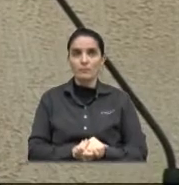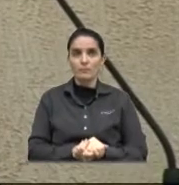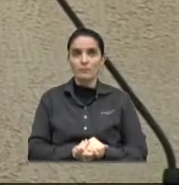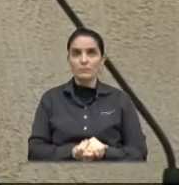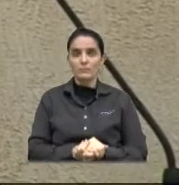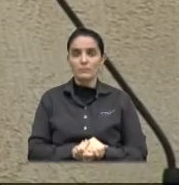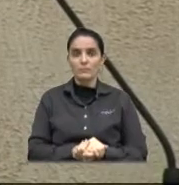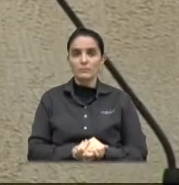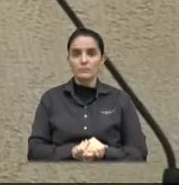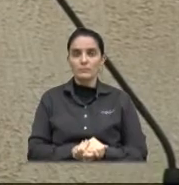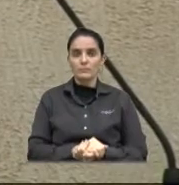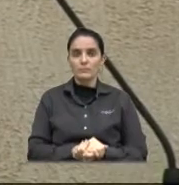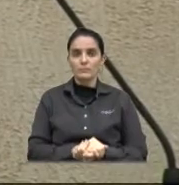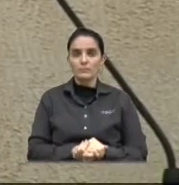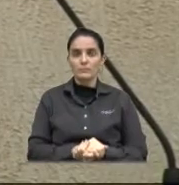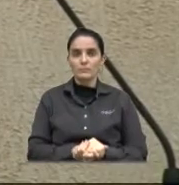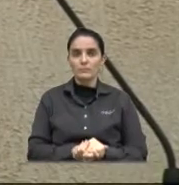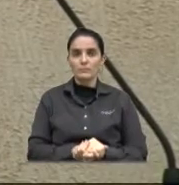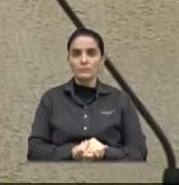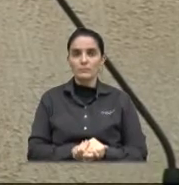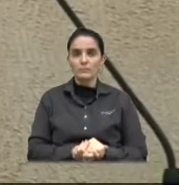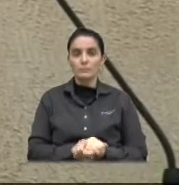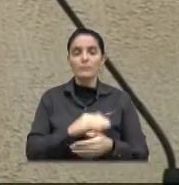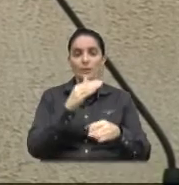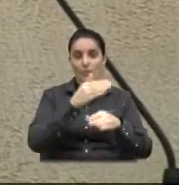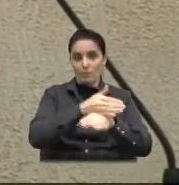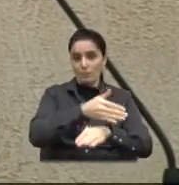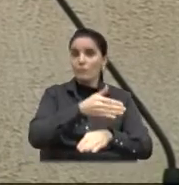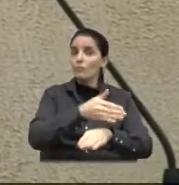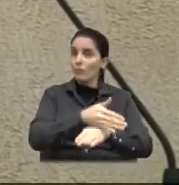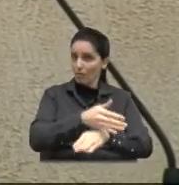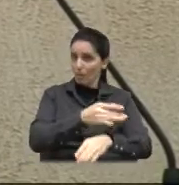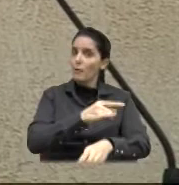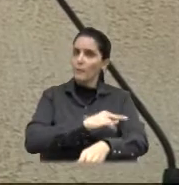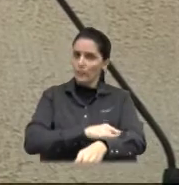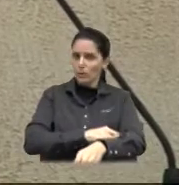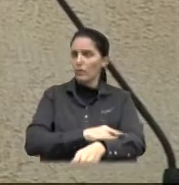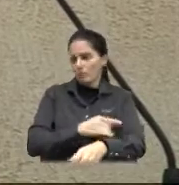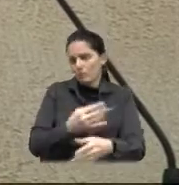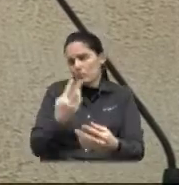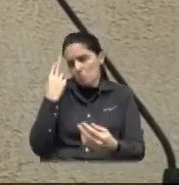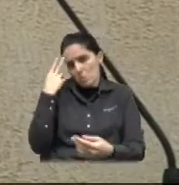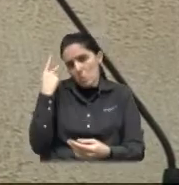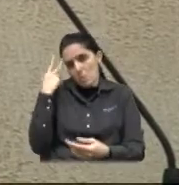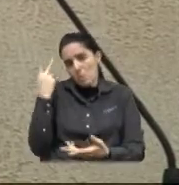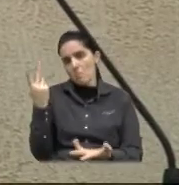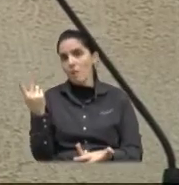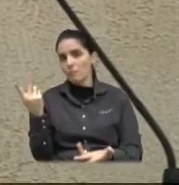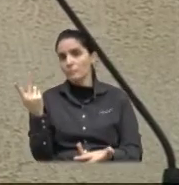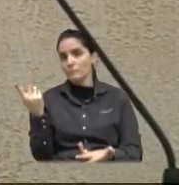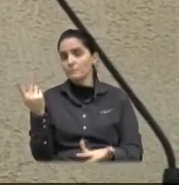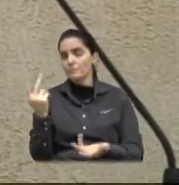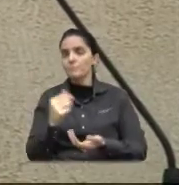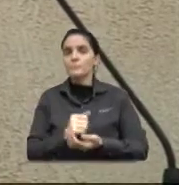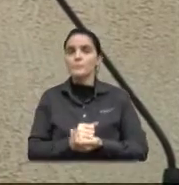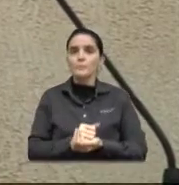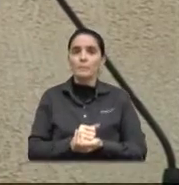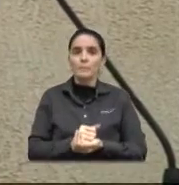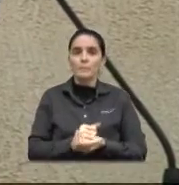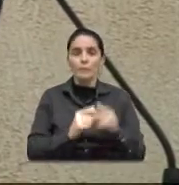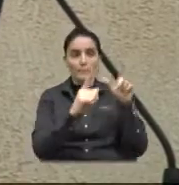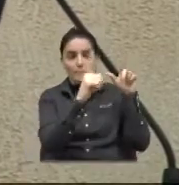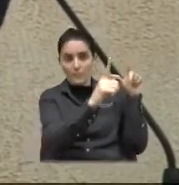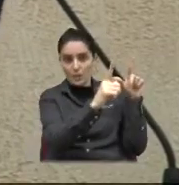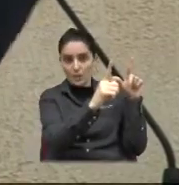e ele na escola ele frequenta banheiro e lá na plaquinha do banheiro